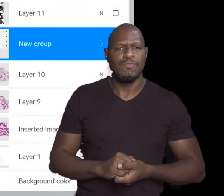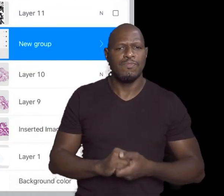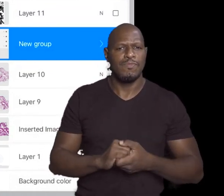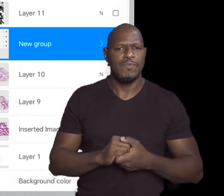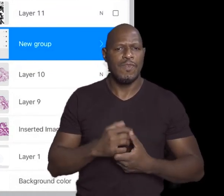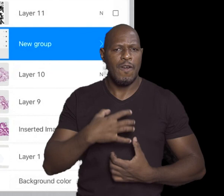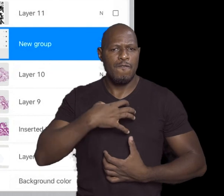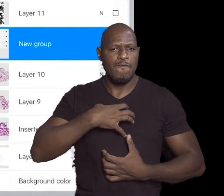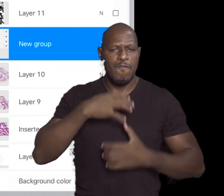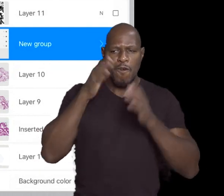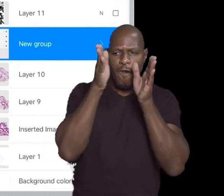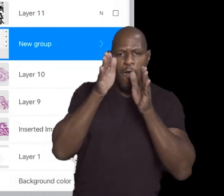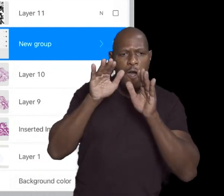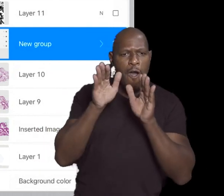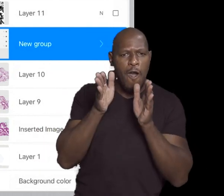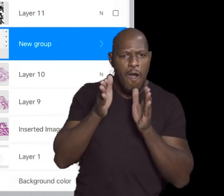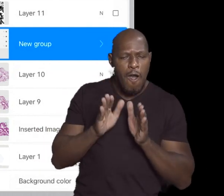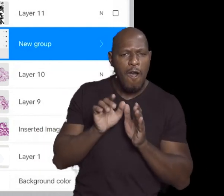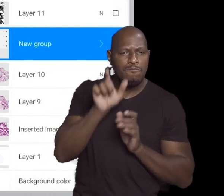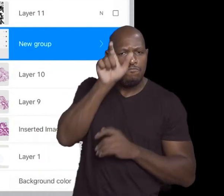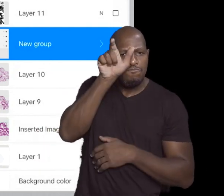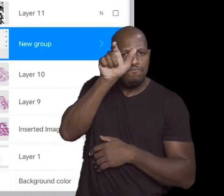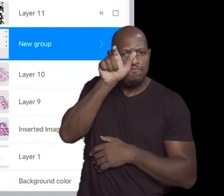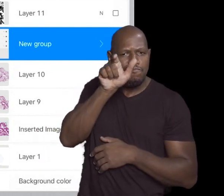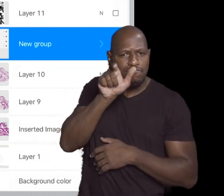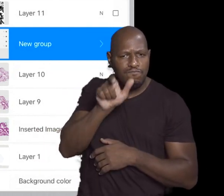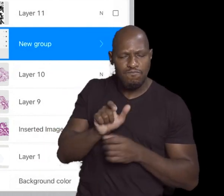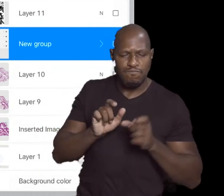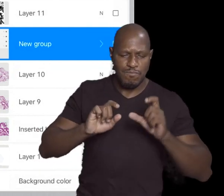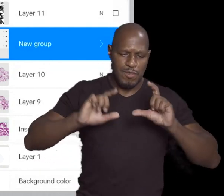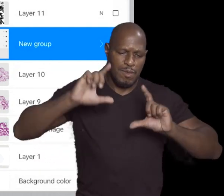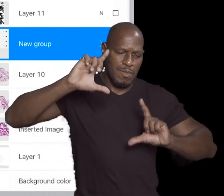a forma da